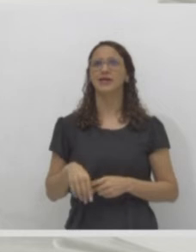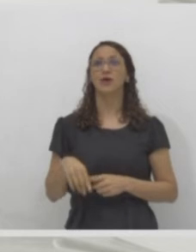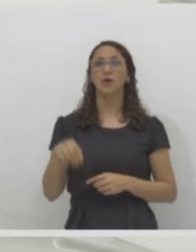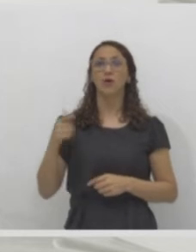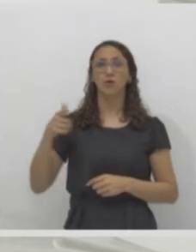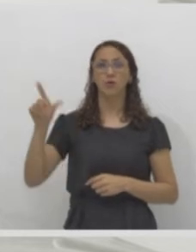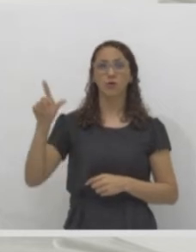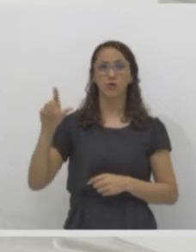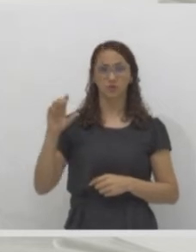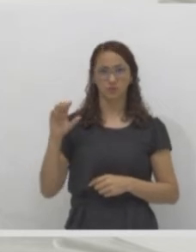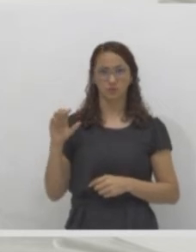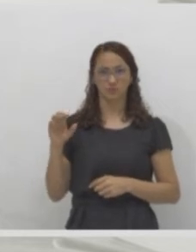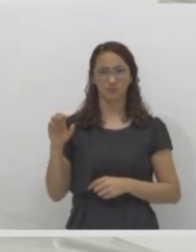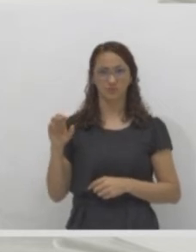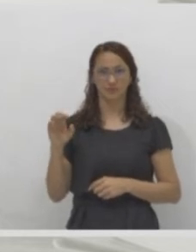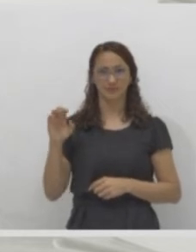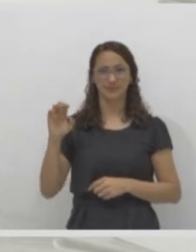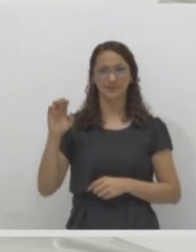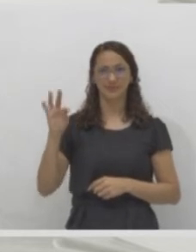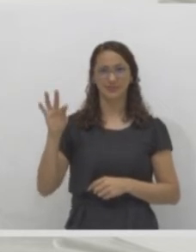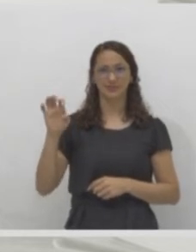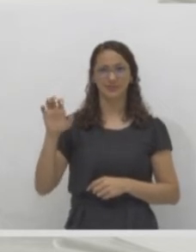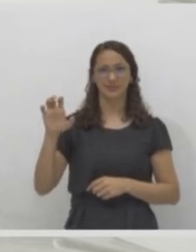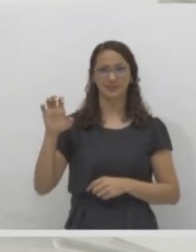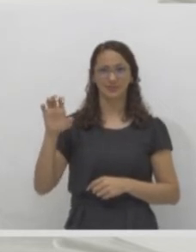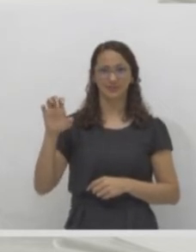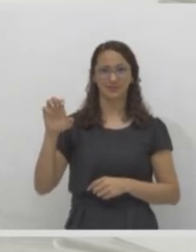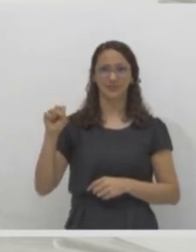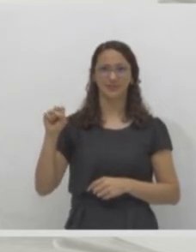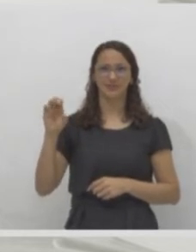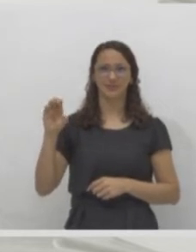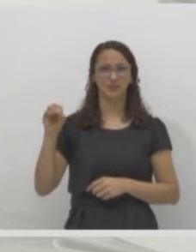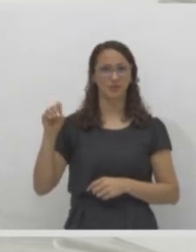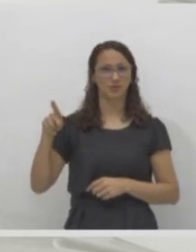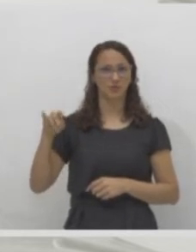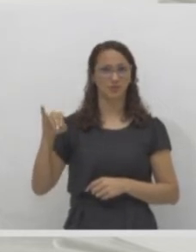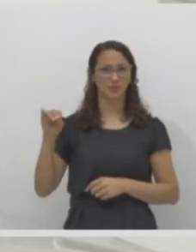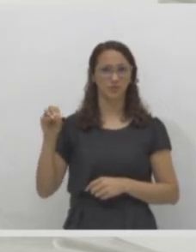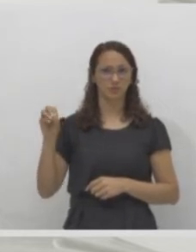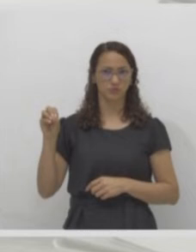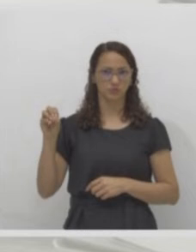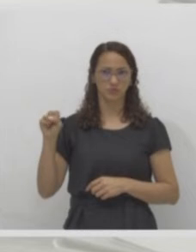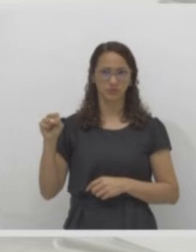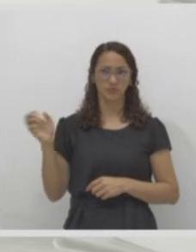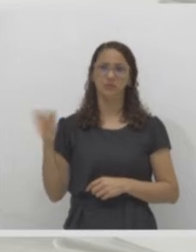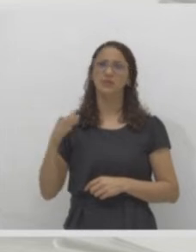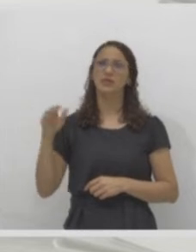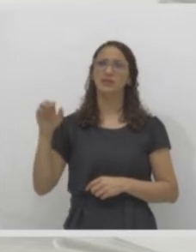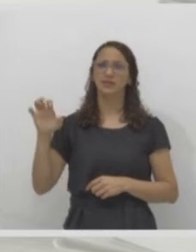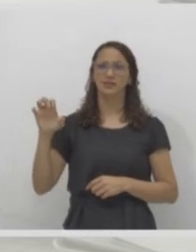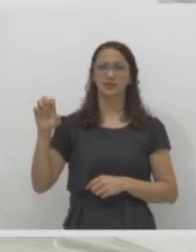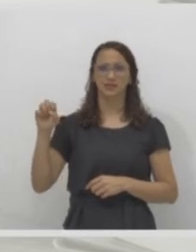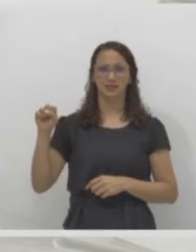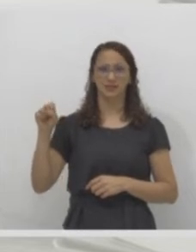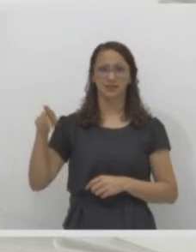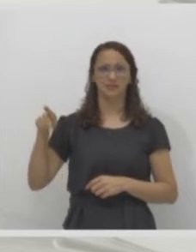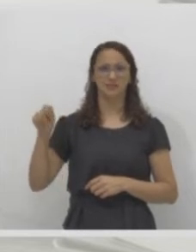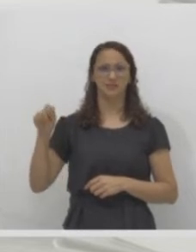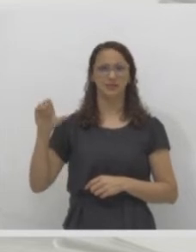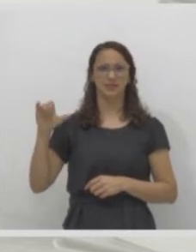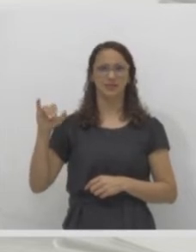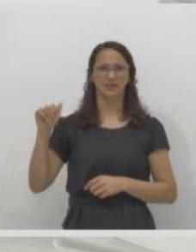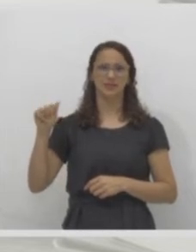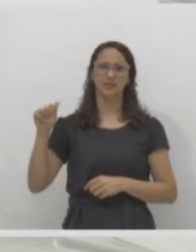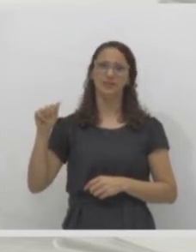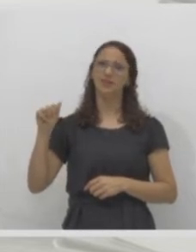será? A imagem A. A gente até falou isso na nossa aula, o telescópio Hubble, lembra? E a